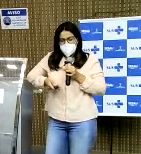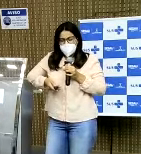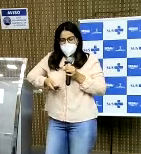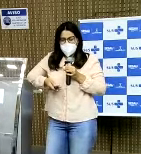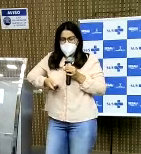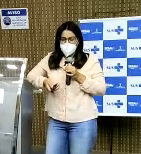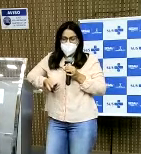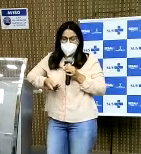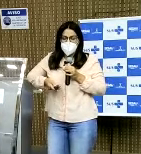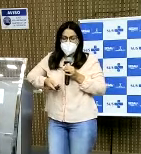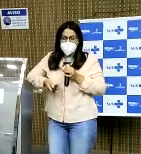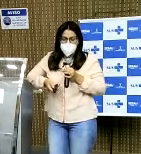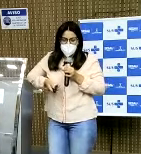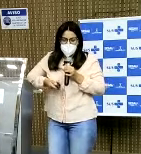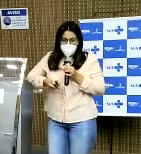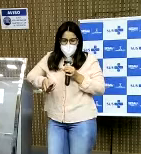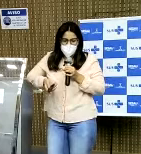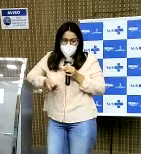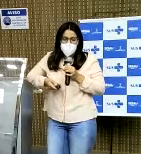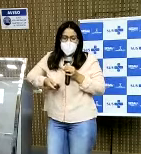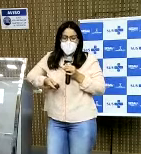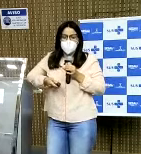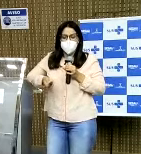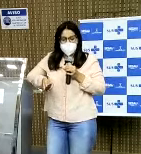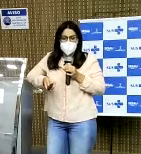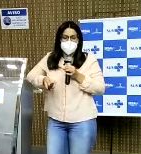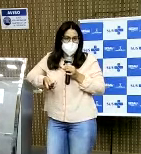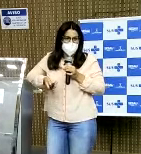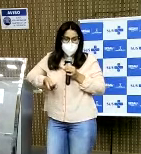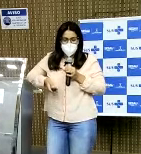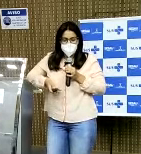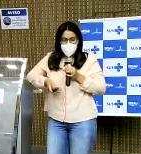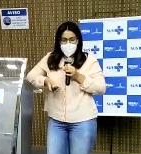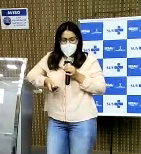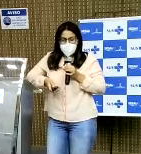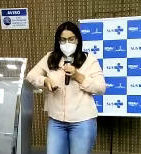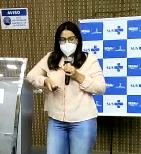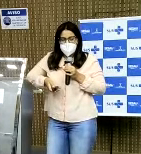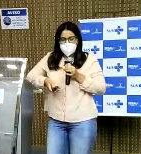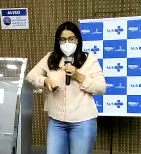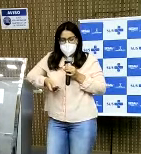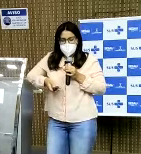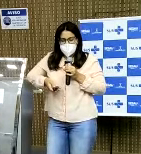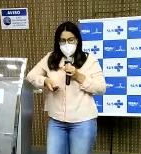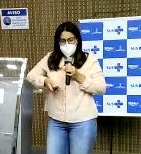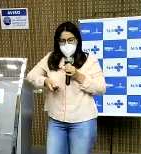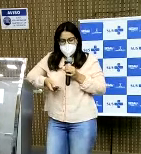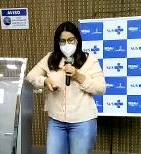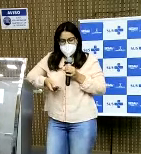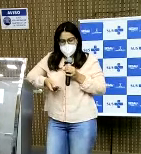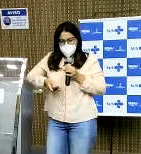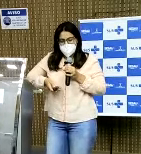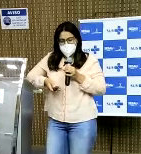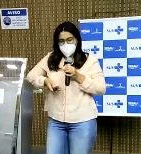100%, em 2021 ainda 25%, porque o ano não terminou, né? A gente ainda tem 3 em andamento. Percentual de exame de contato de